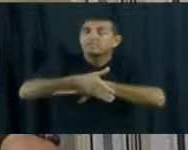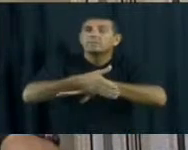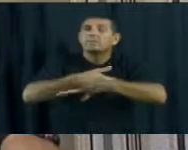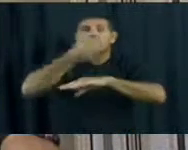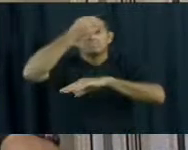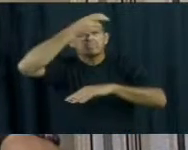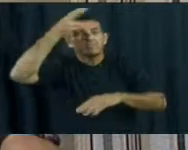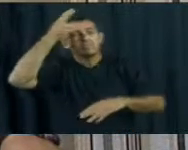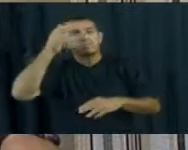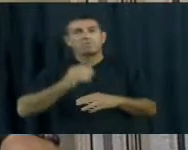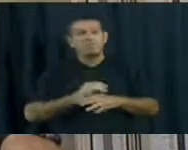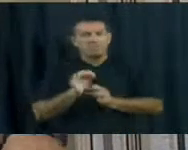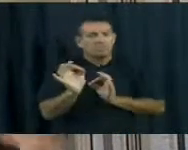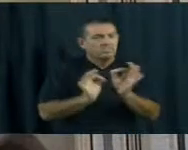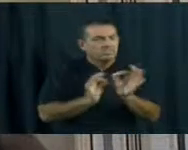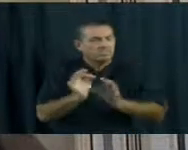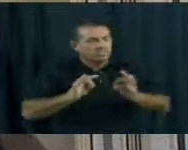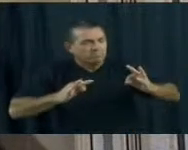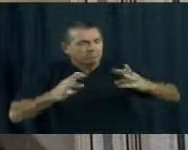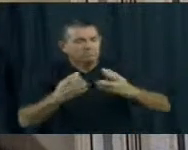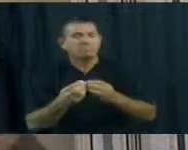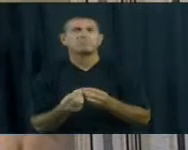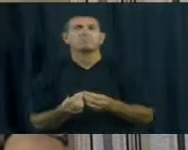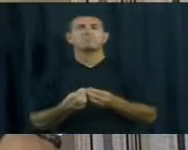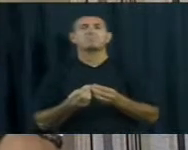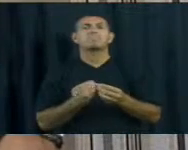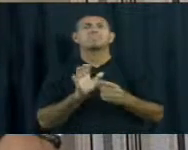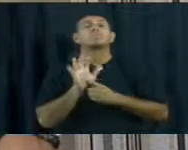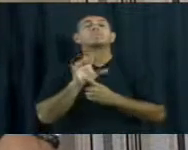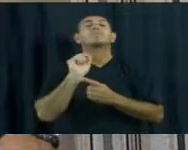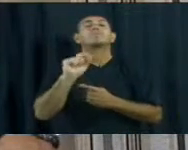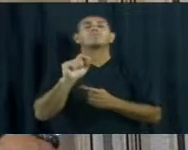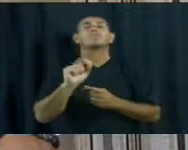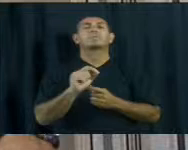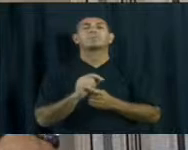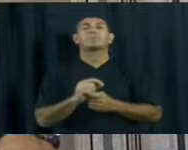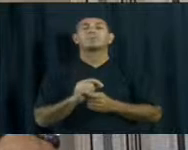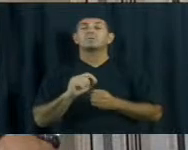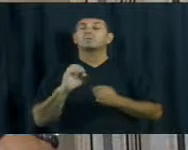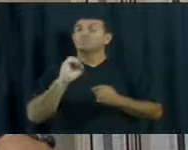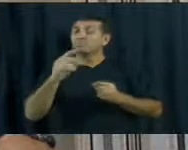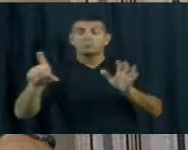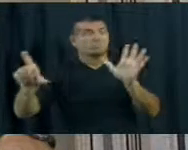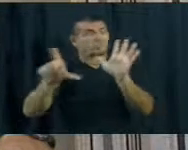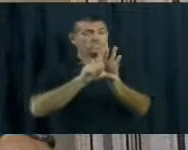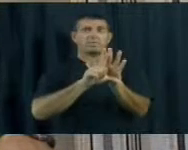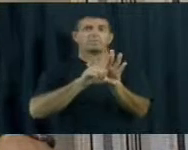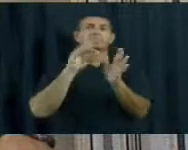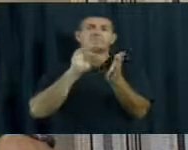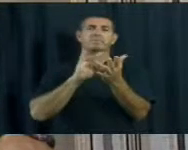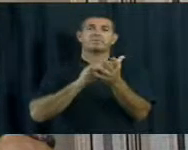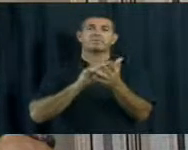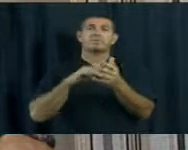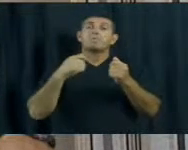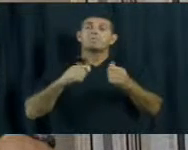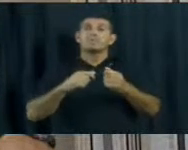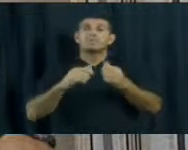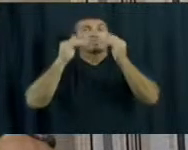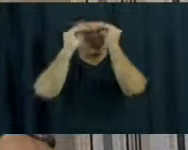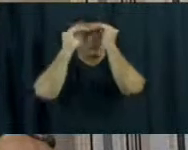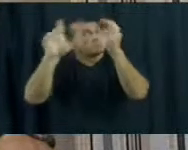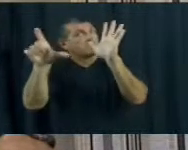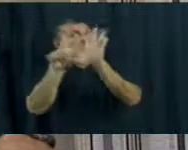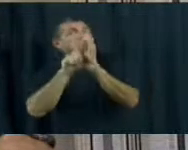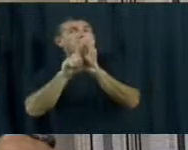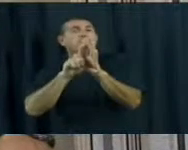o organograma e da prefeitura, ele foi feito todo por decreto. Então, isso é ilegal. E se nós